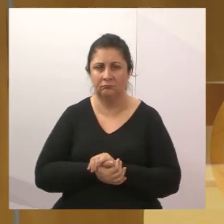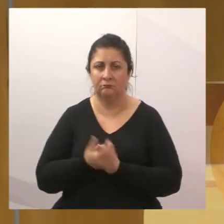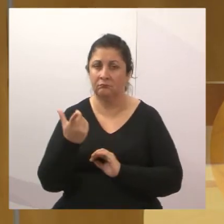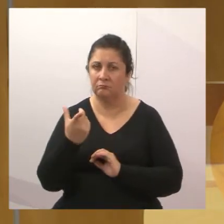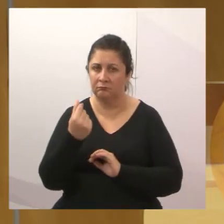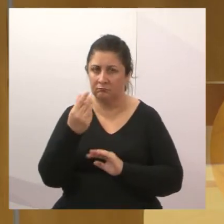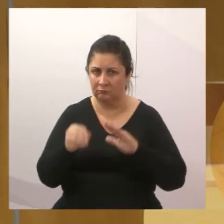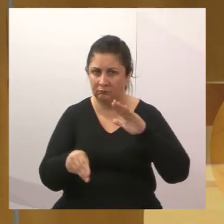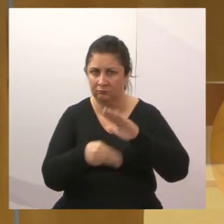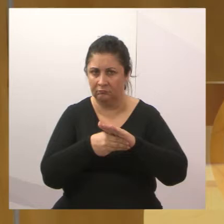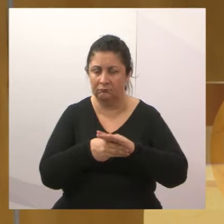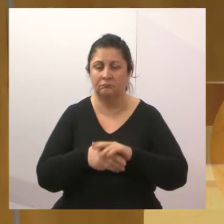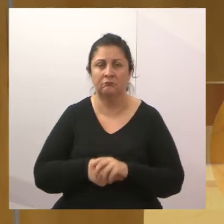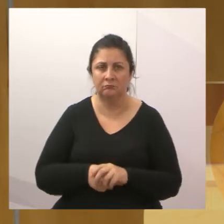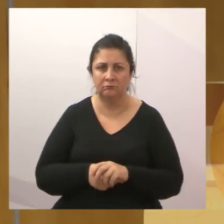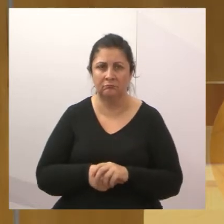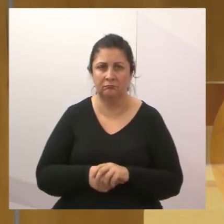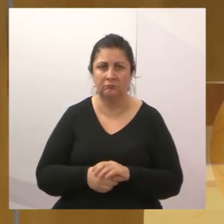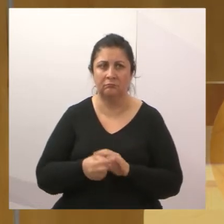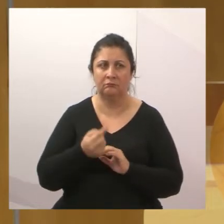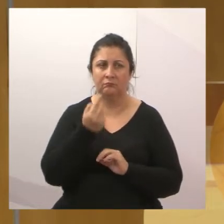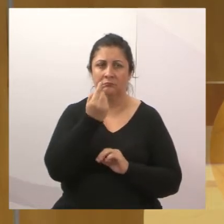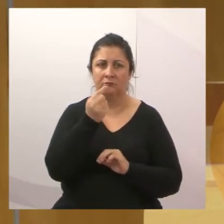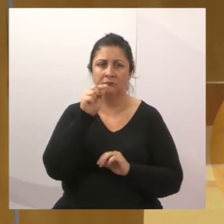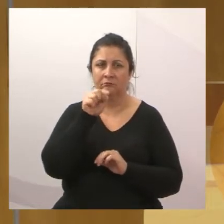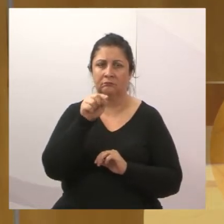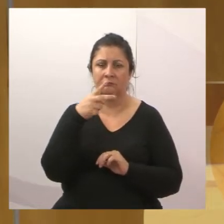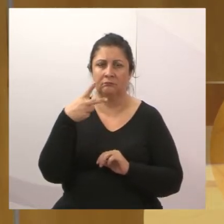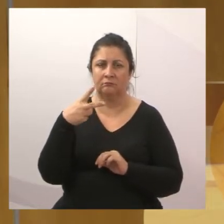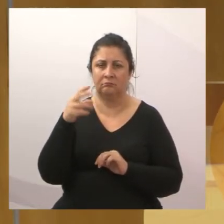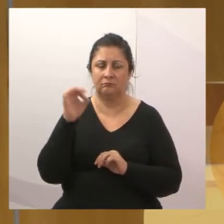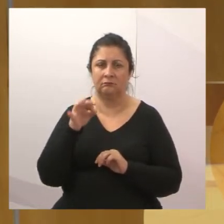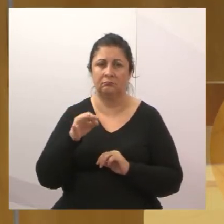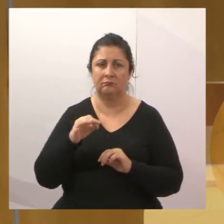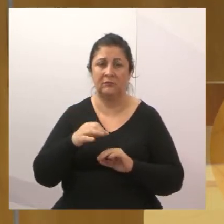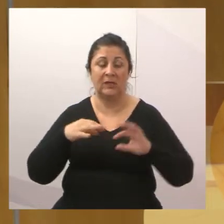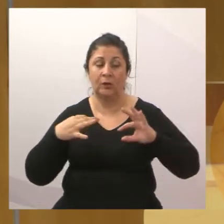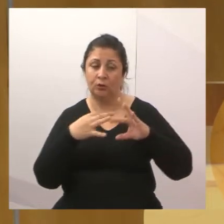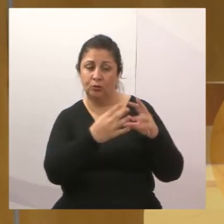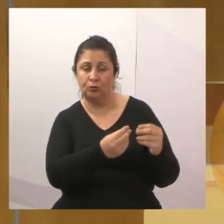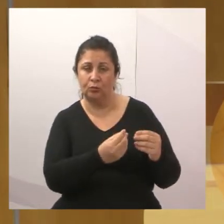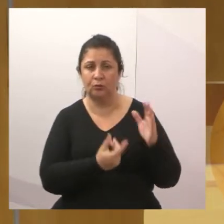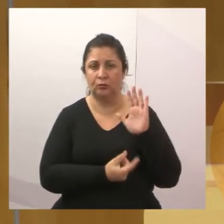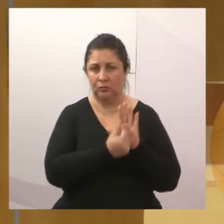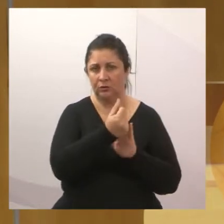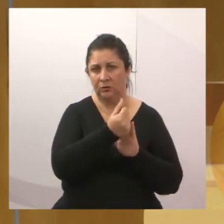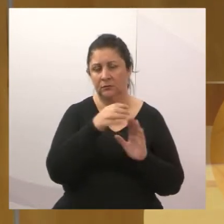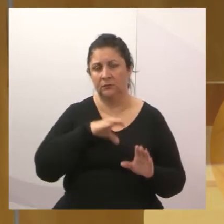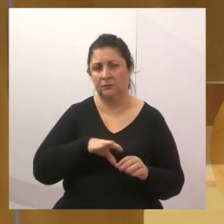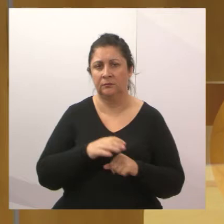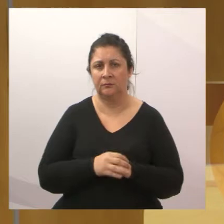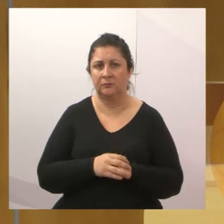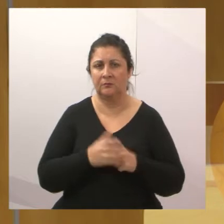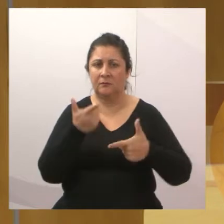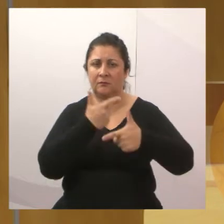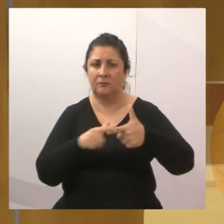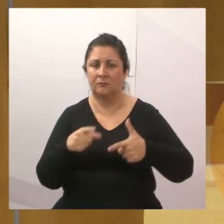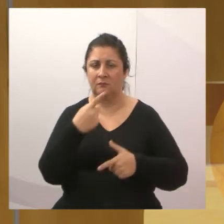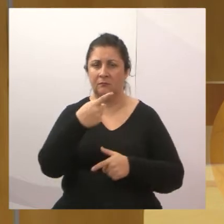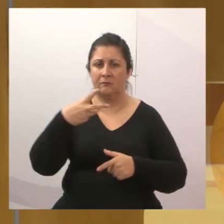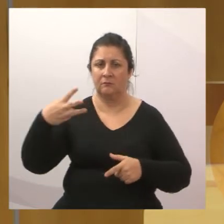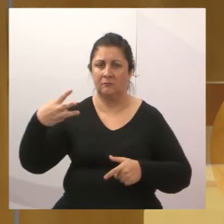verba impositiva é 1,2 do valor total do orçamento, dividido pelos